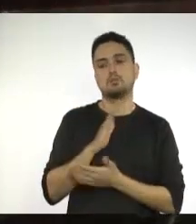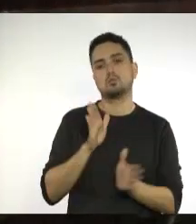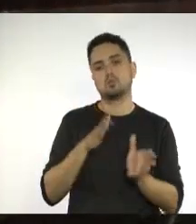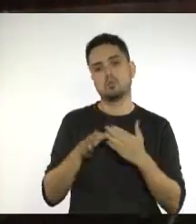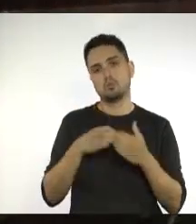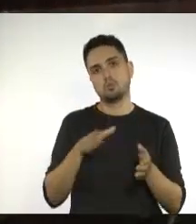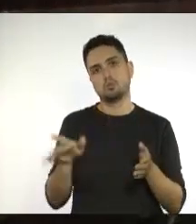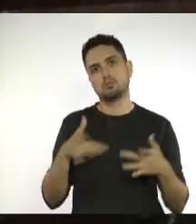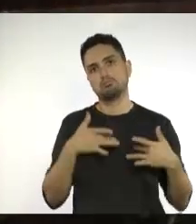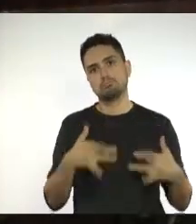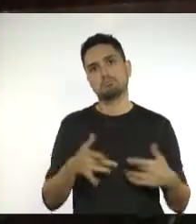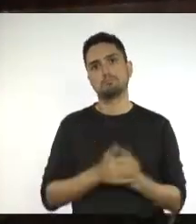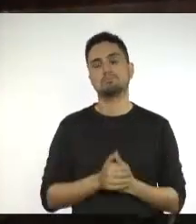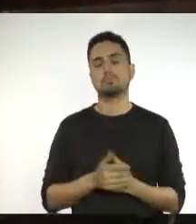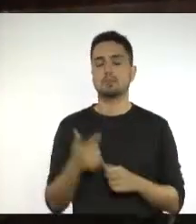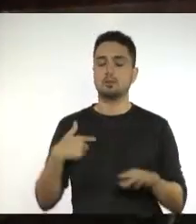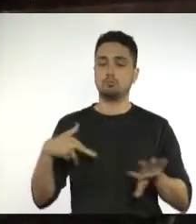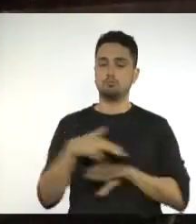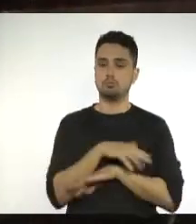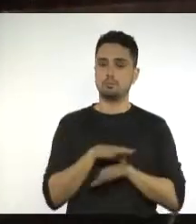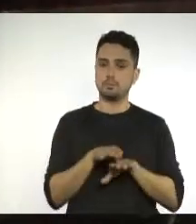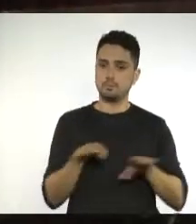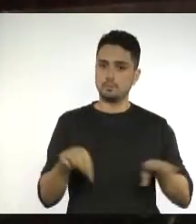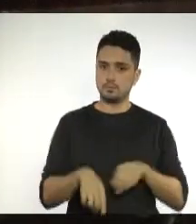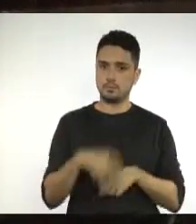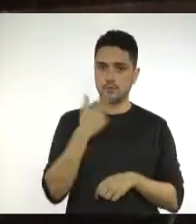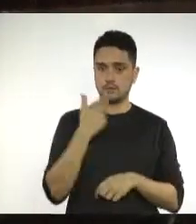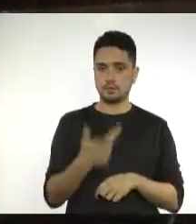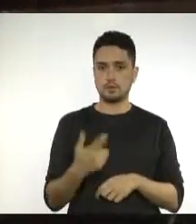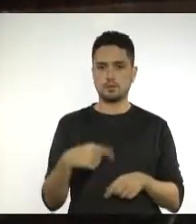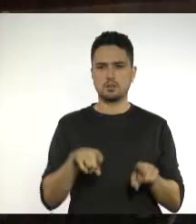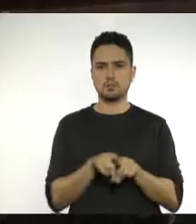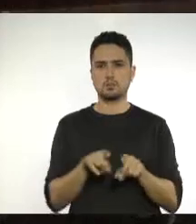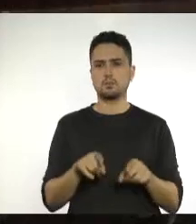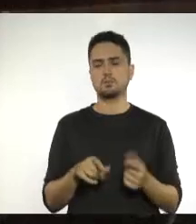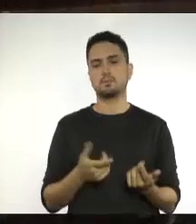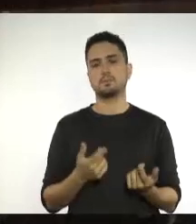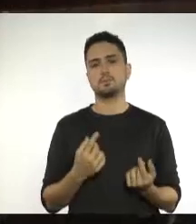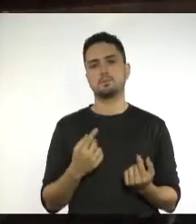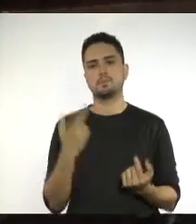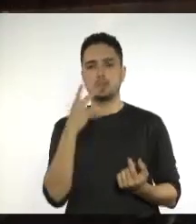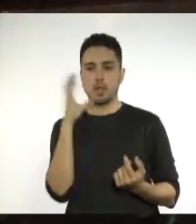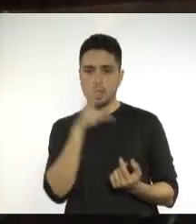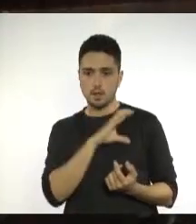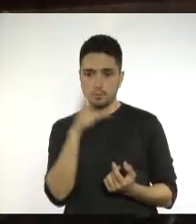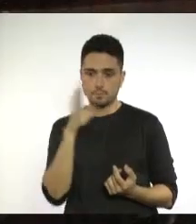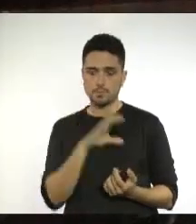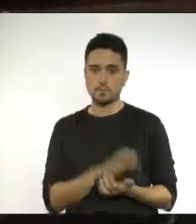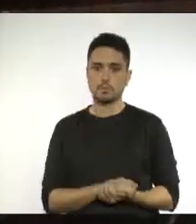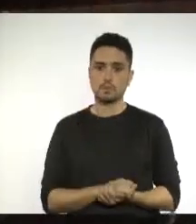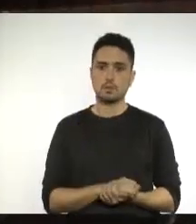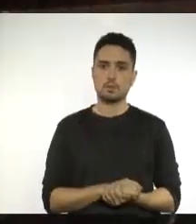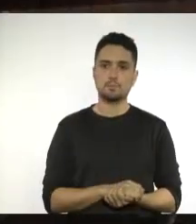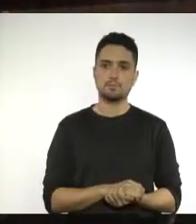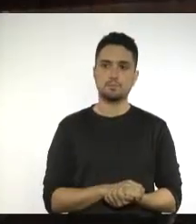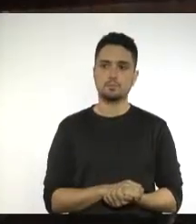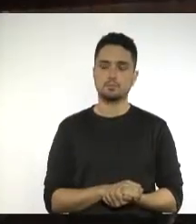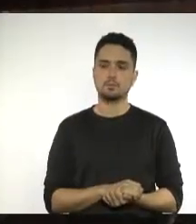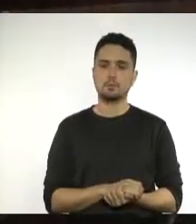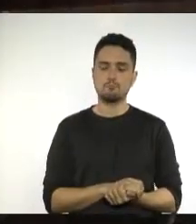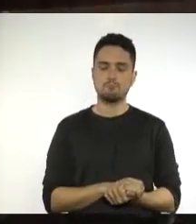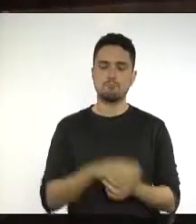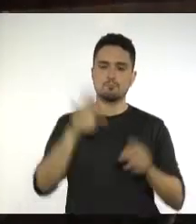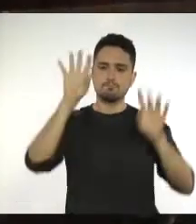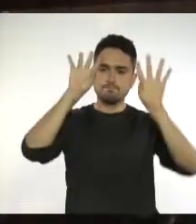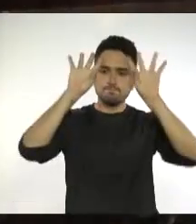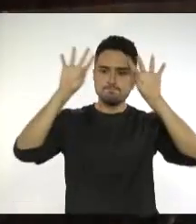subo a essa tribuna também para que, ainda em brevíssimas considerações, fazer aqui uma reflexão sobre